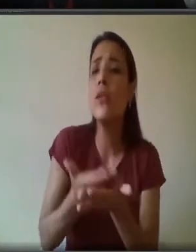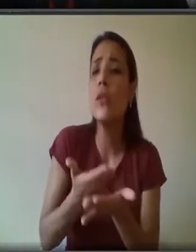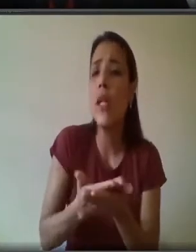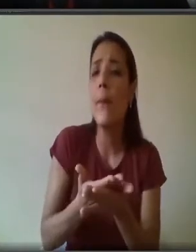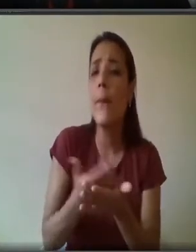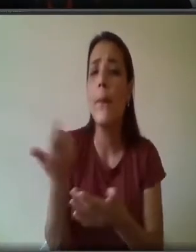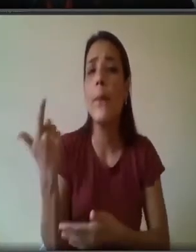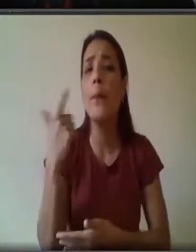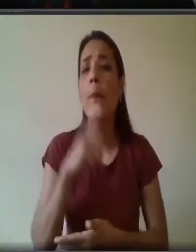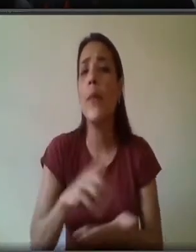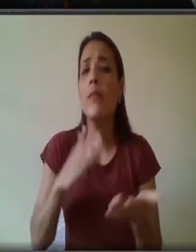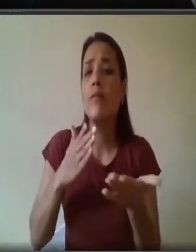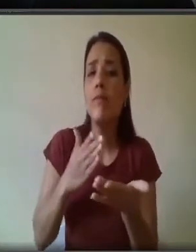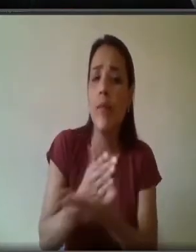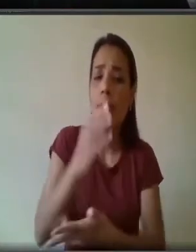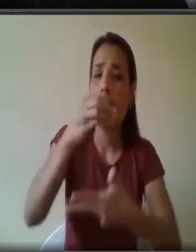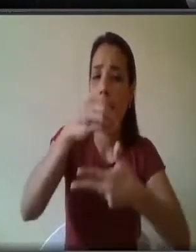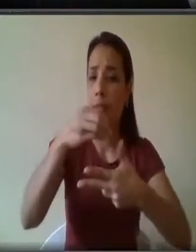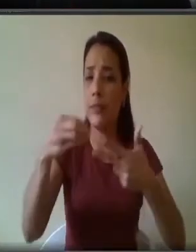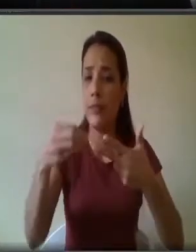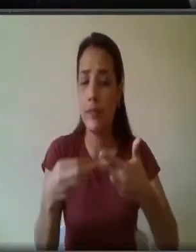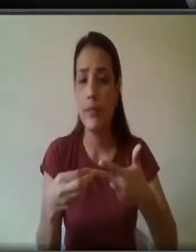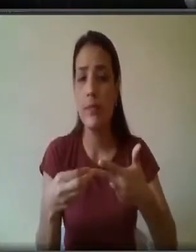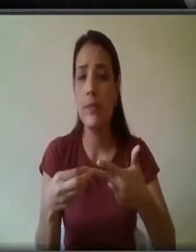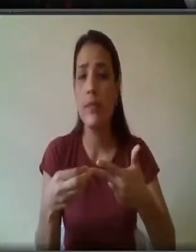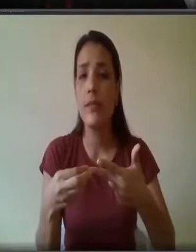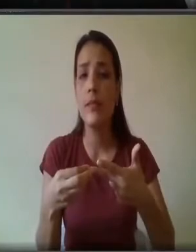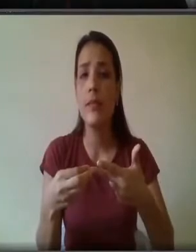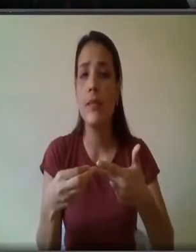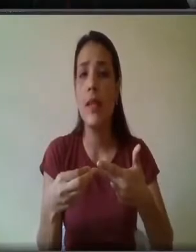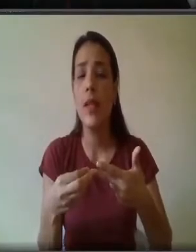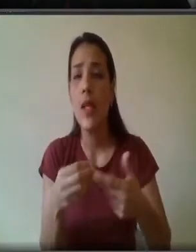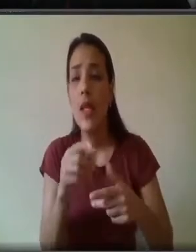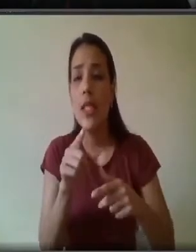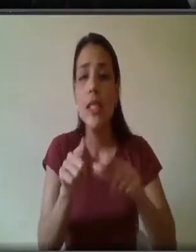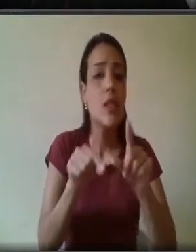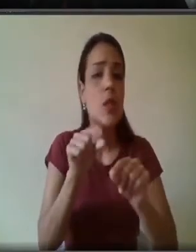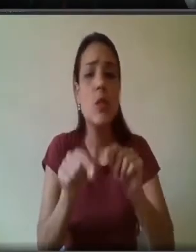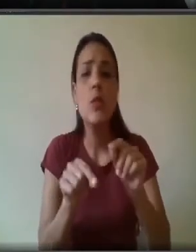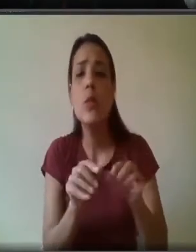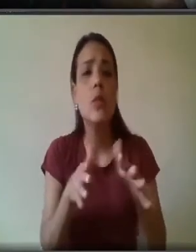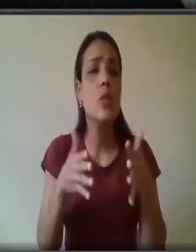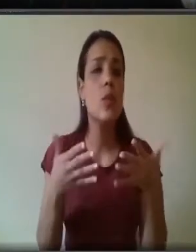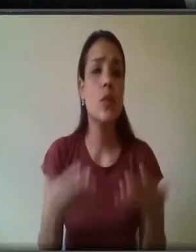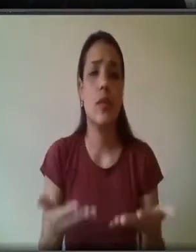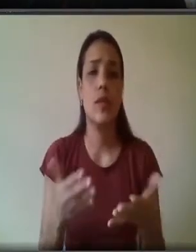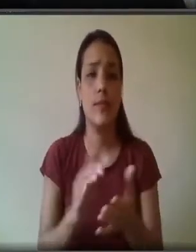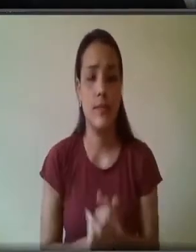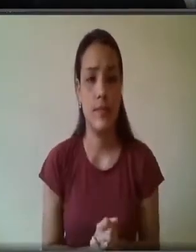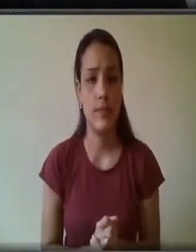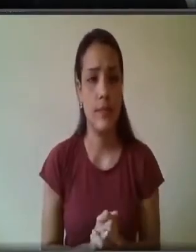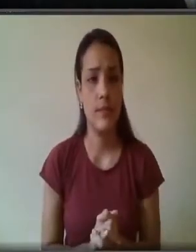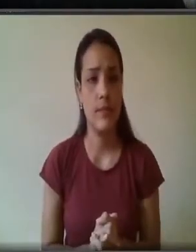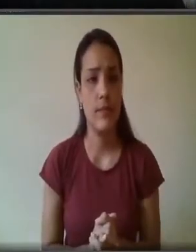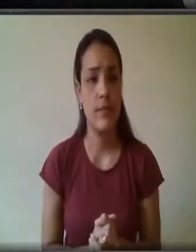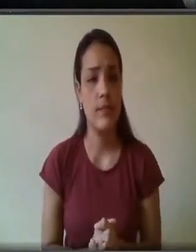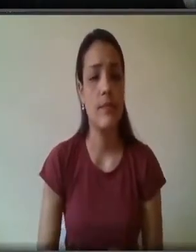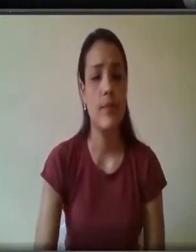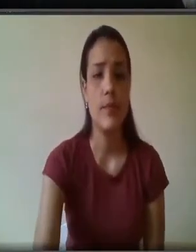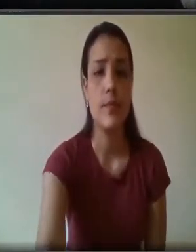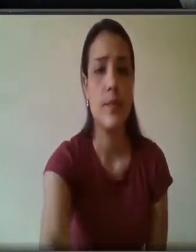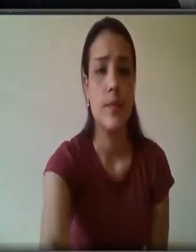faço? Tá? Qual é o caminho? Tá? É claro que você já teve uma trajetória no